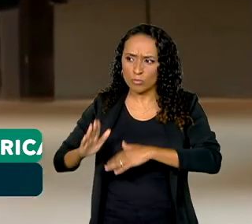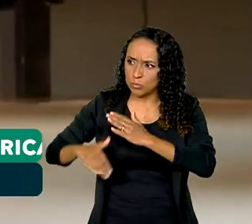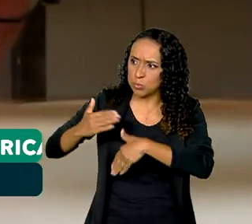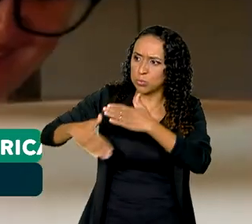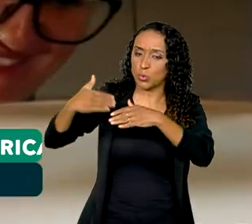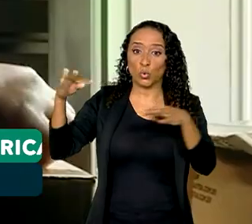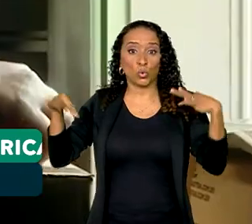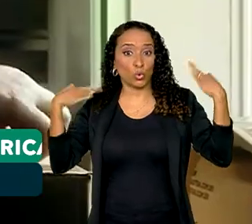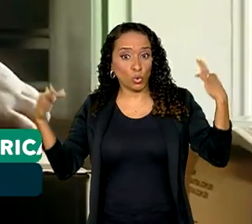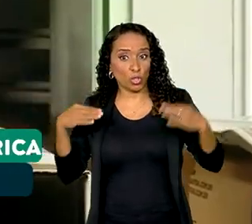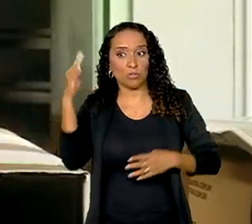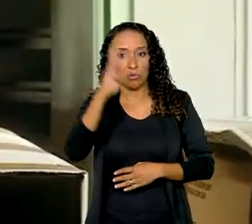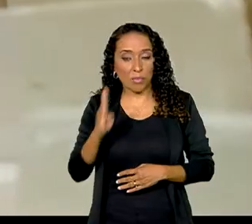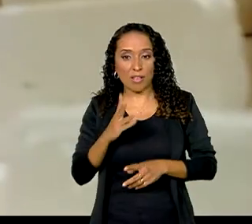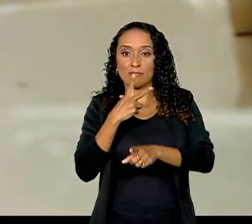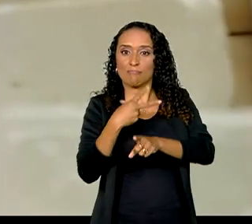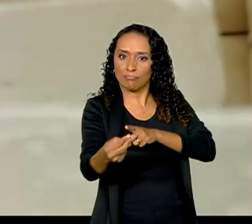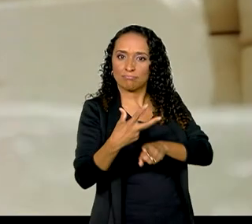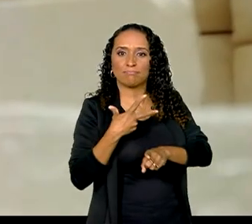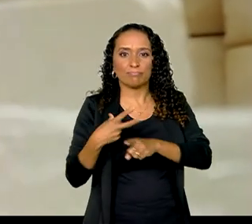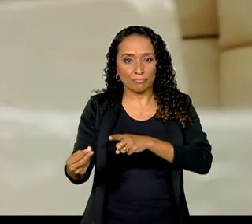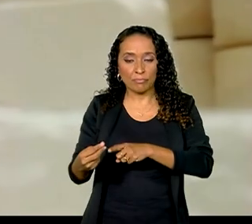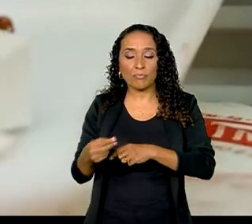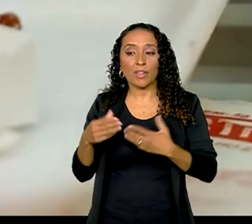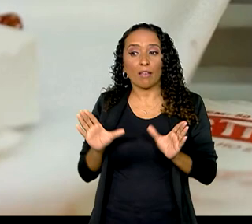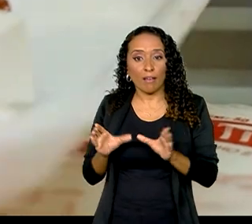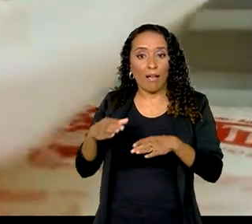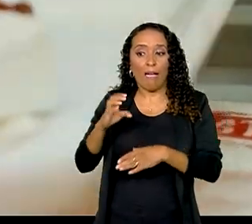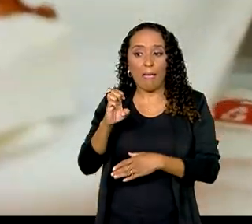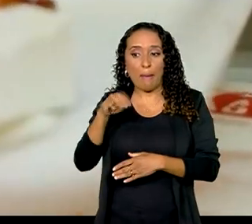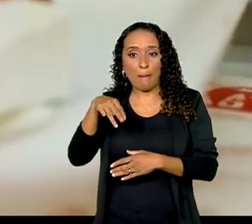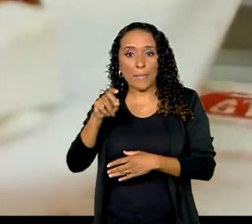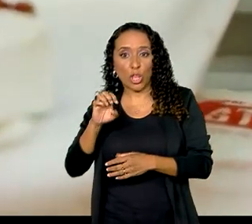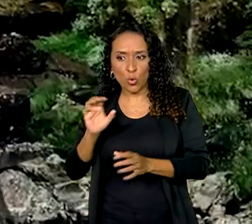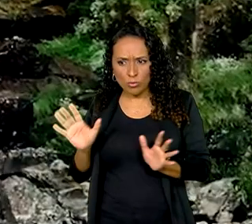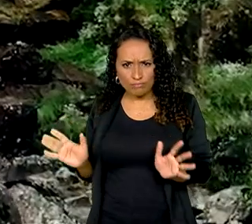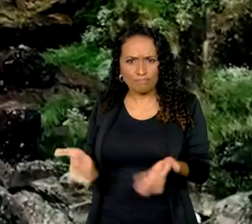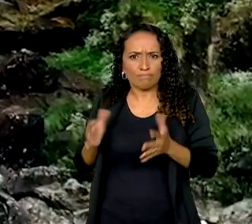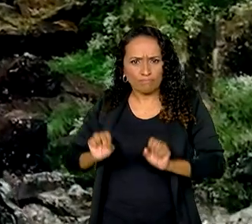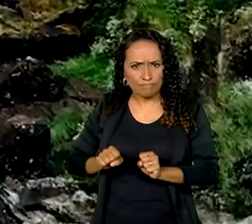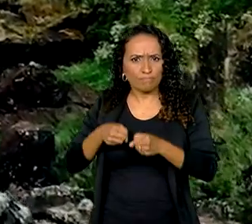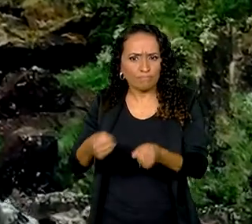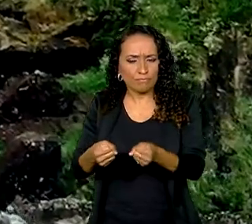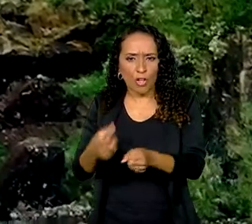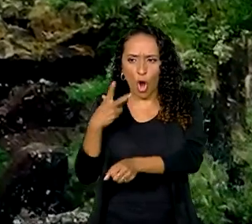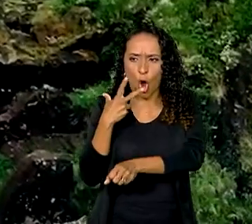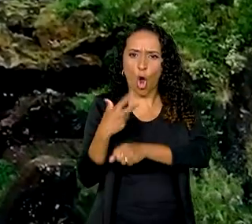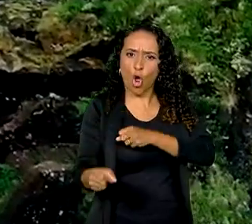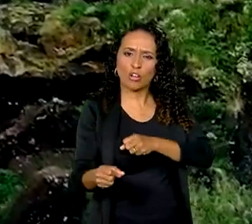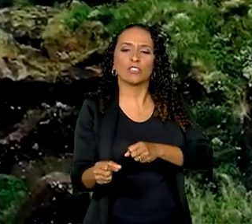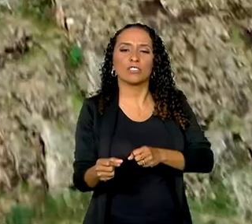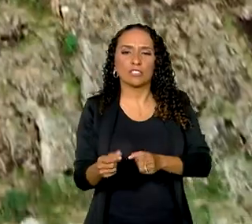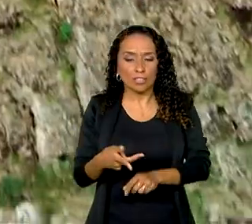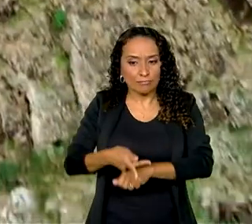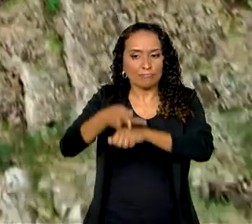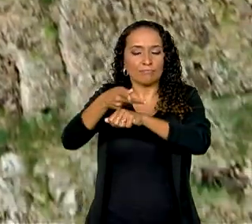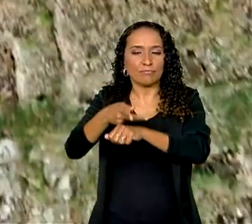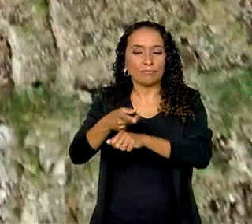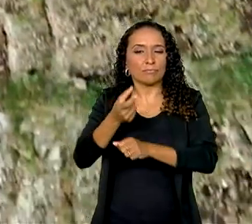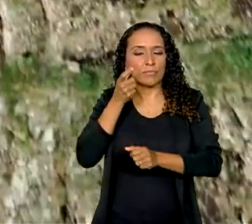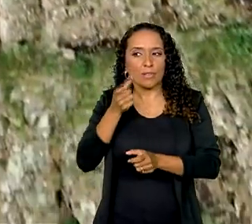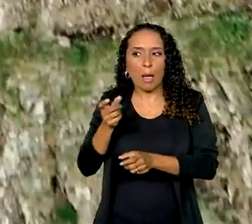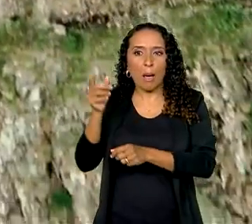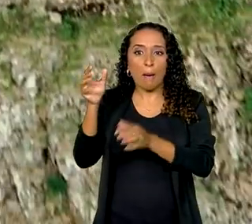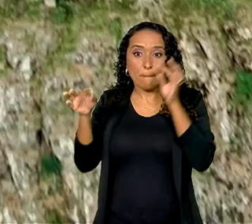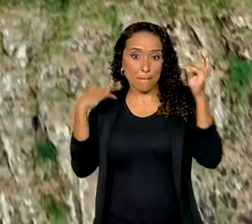turismo nos países vencedores e a imatura está empenhada em conquistar esse título de olho nos Viajantes